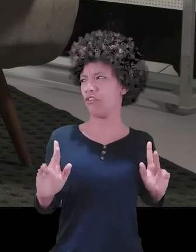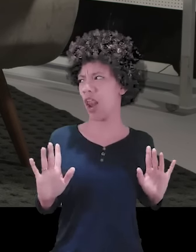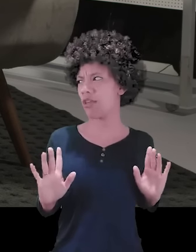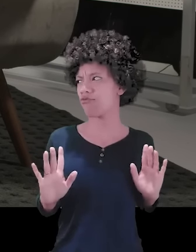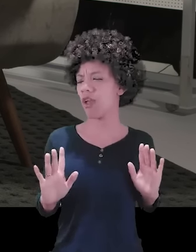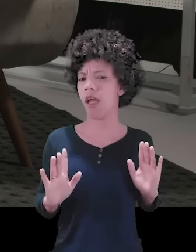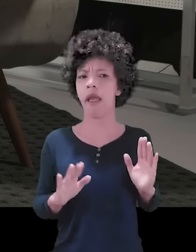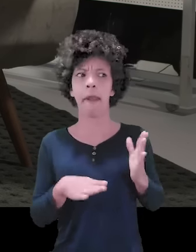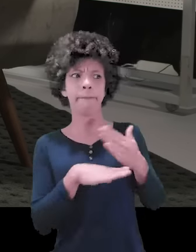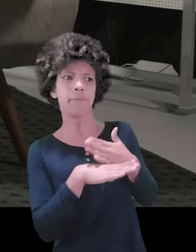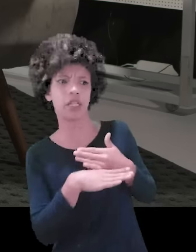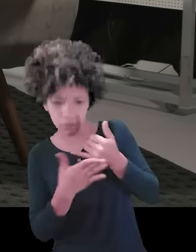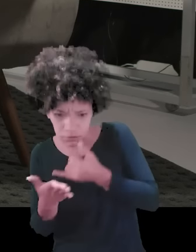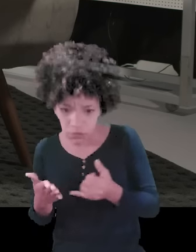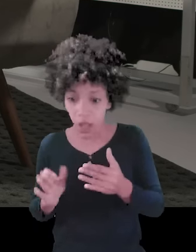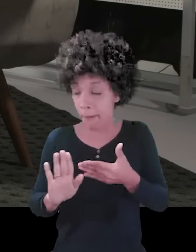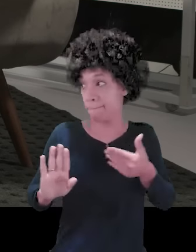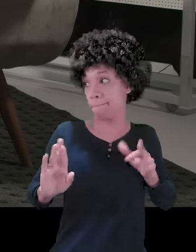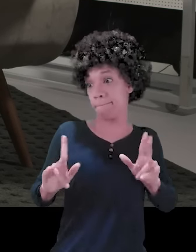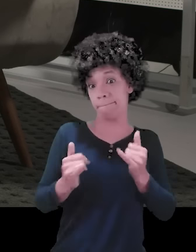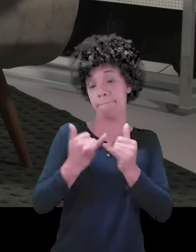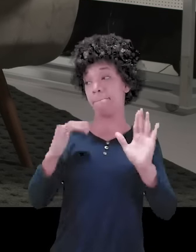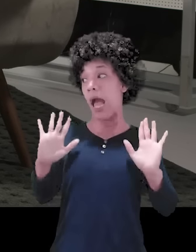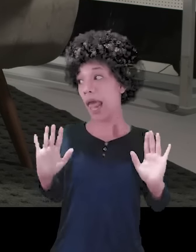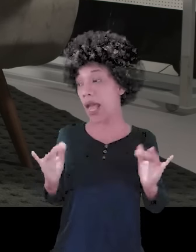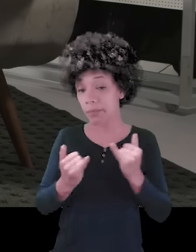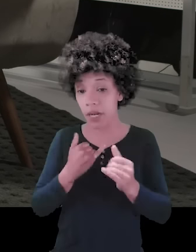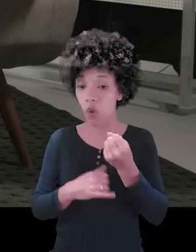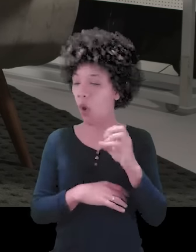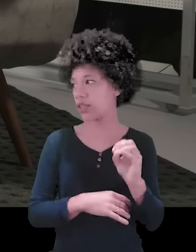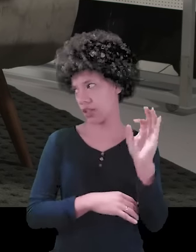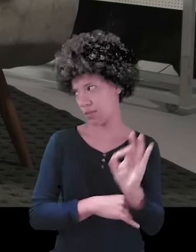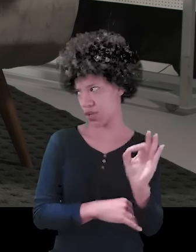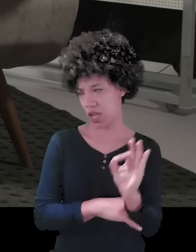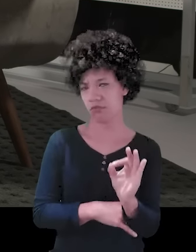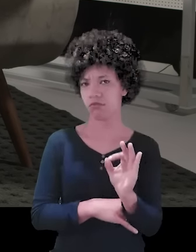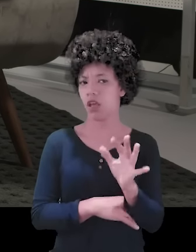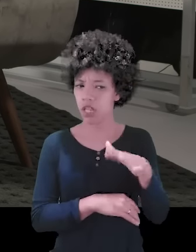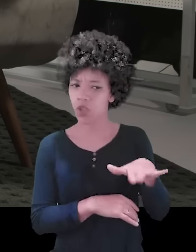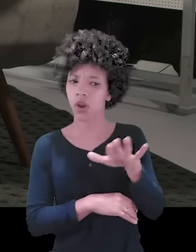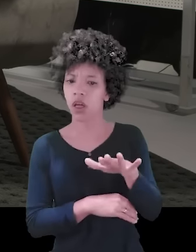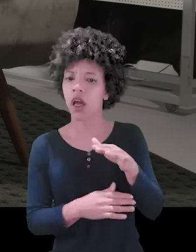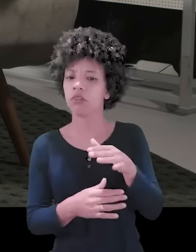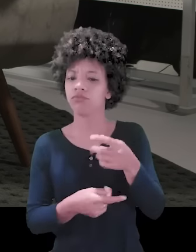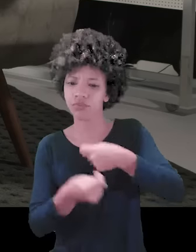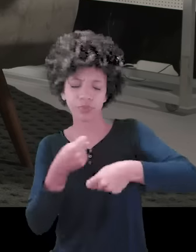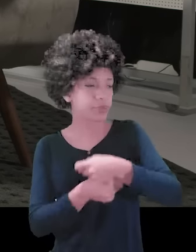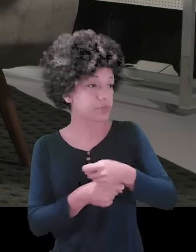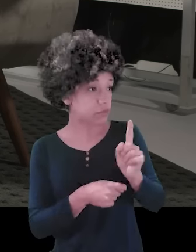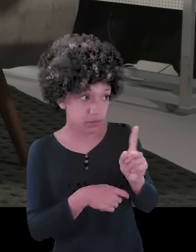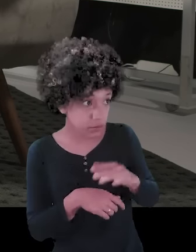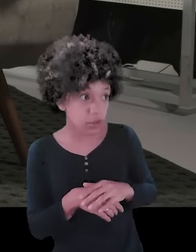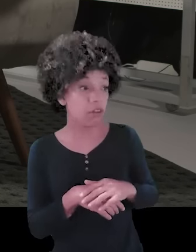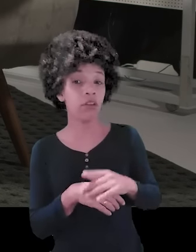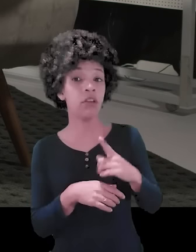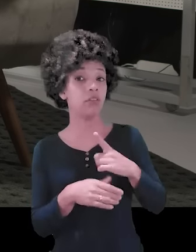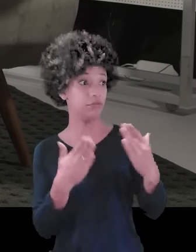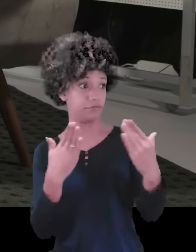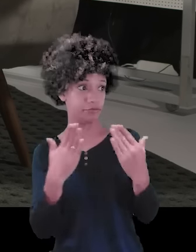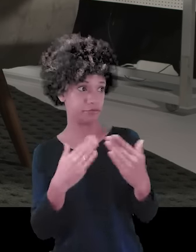tinha o cara se perdeu virou beleza mas vocês são parece para você oitenta por cento nesses casos vem nesse lugar aí de tráfico eu tô dizendo não